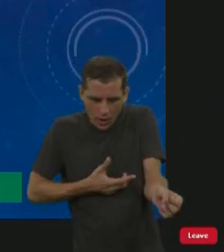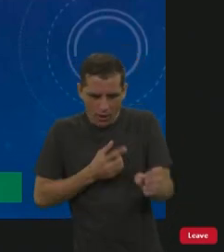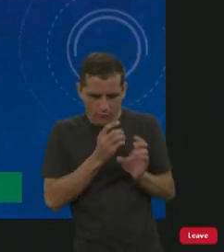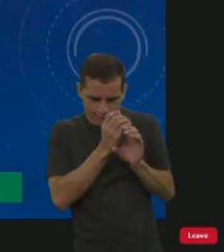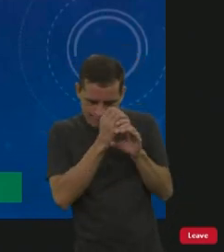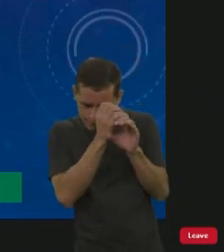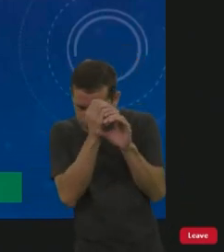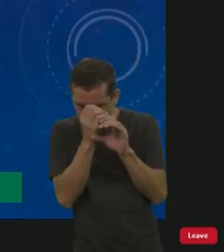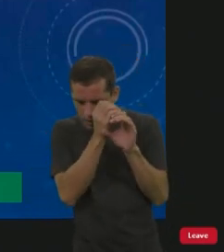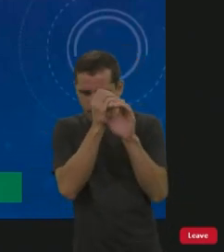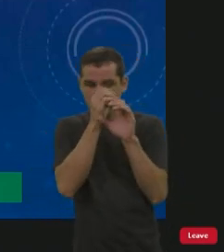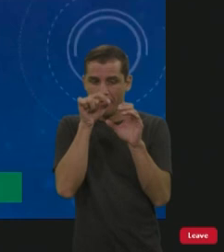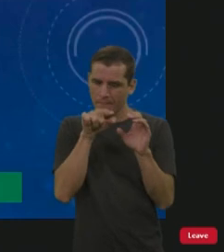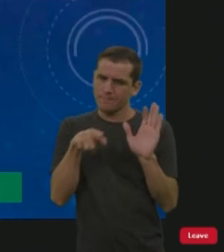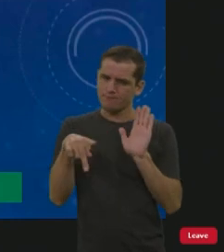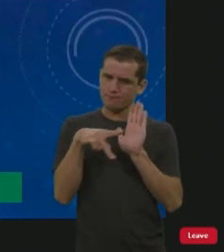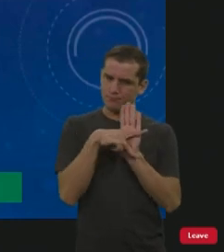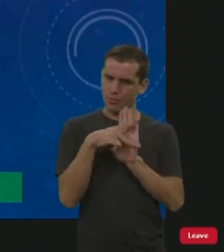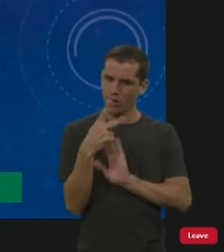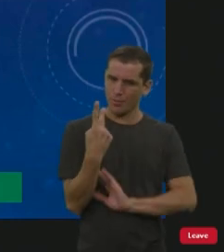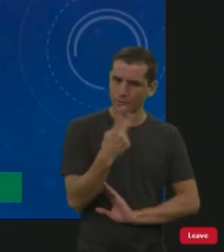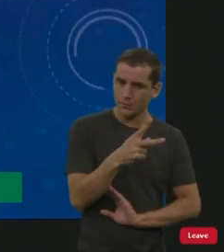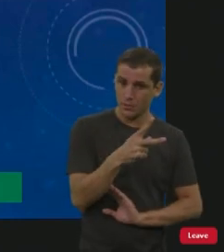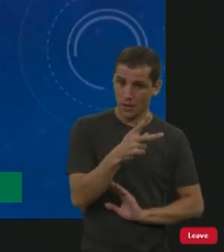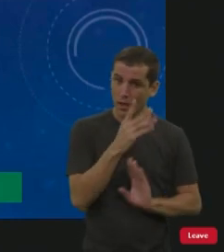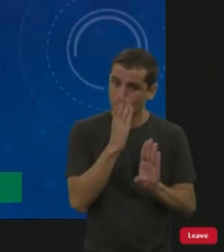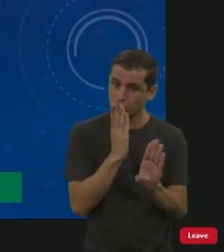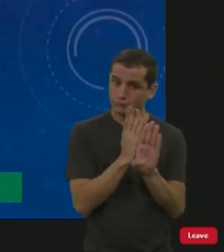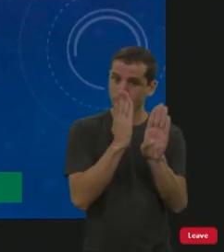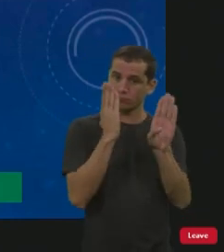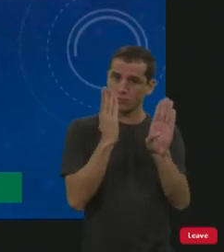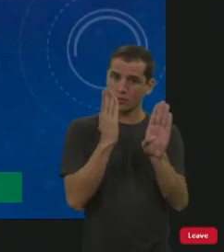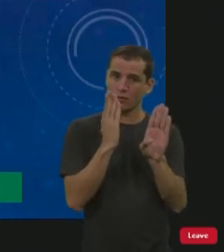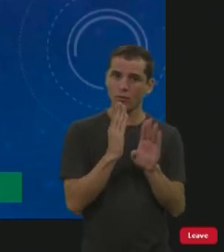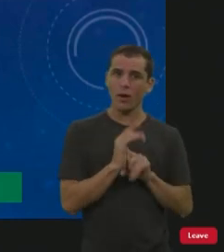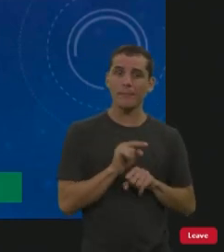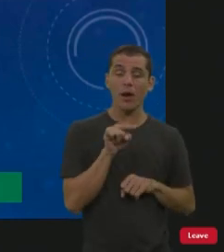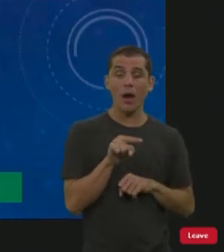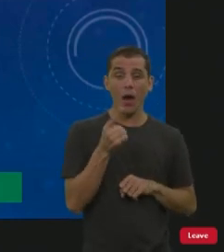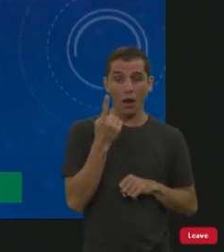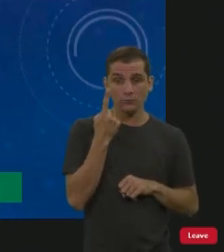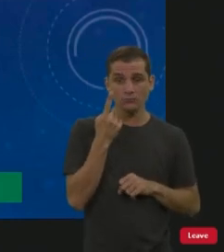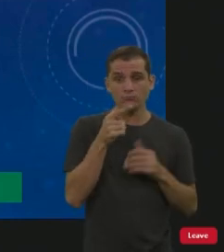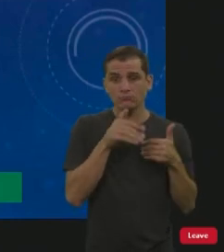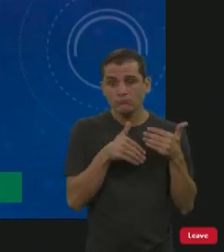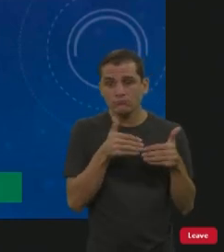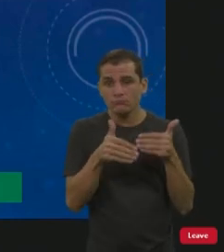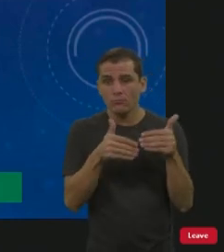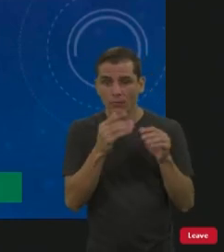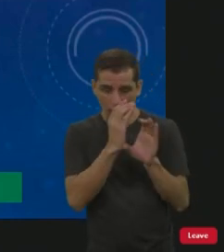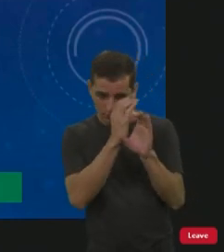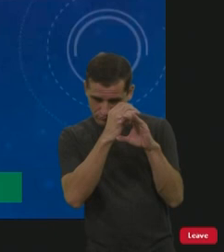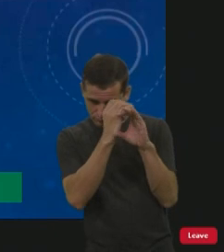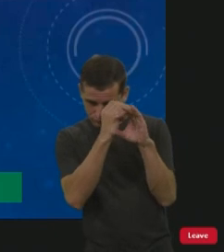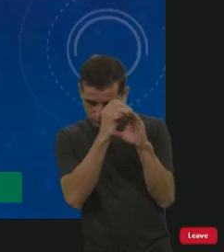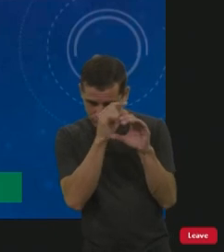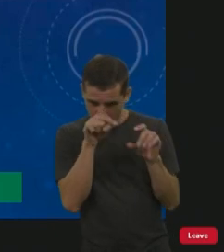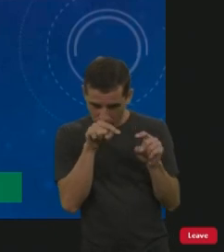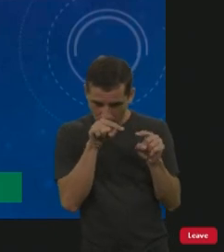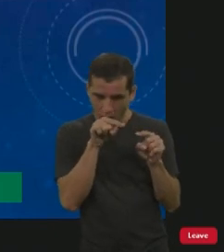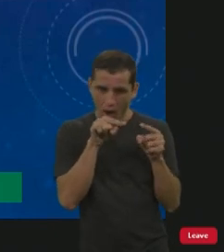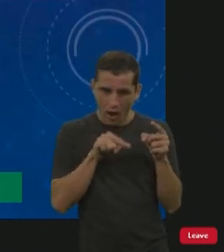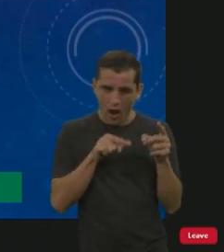investigação para o diagnóstico, né? E aí a gente, no exame que aquele que eu comentei para vocês, perfil